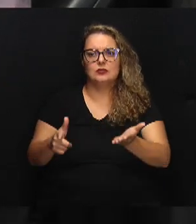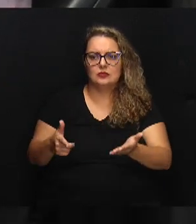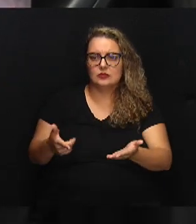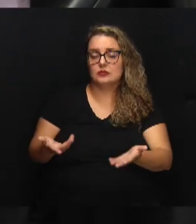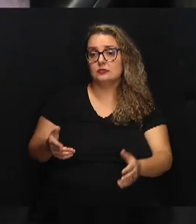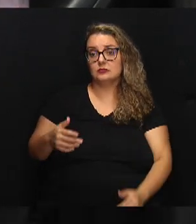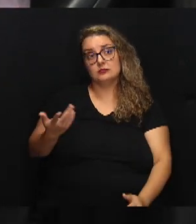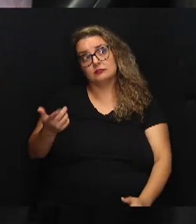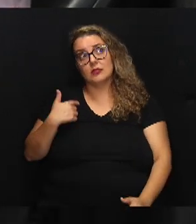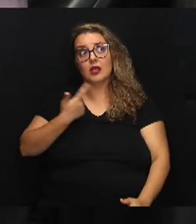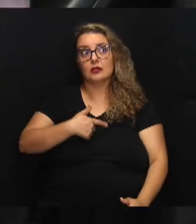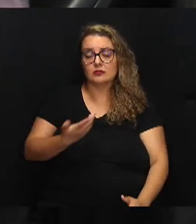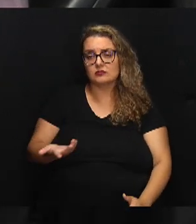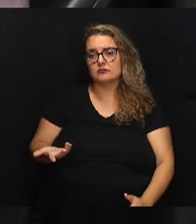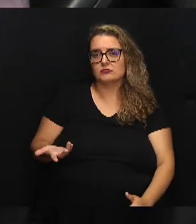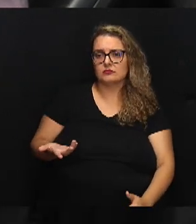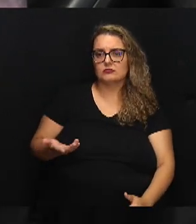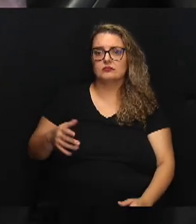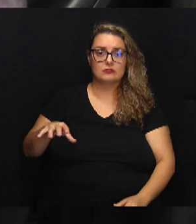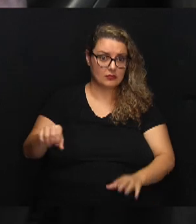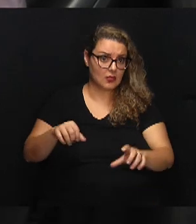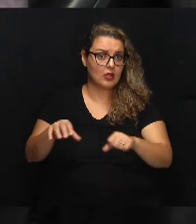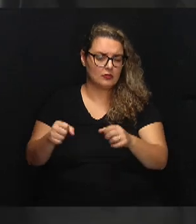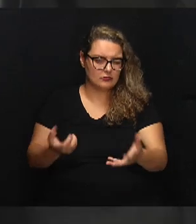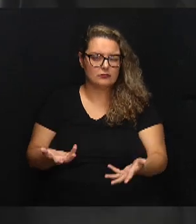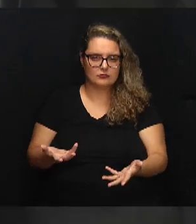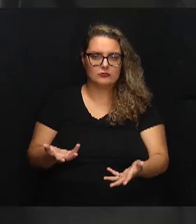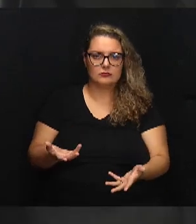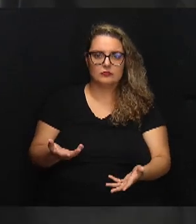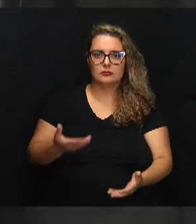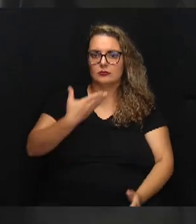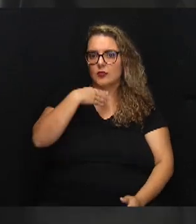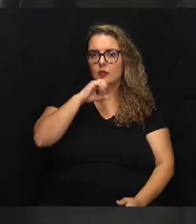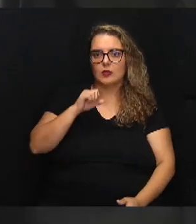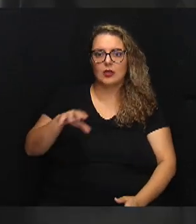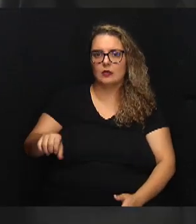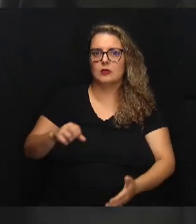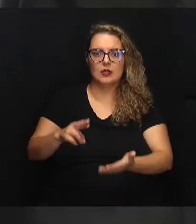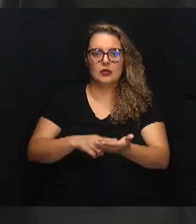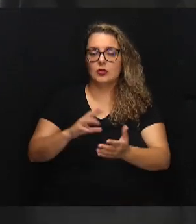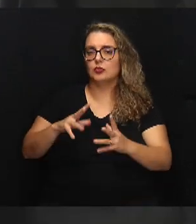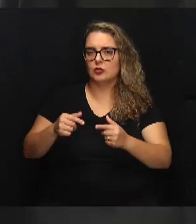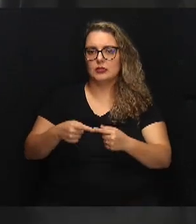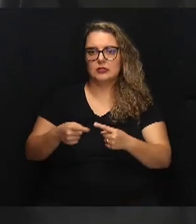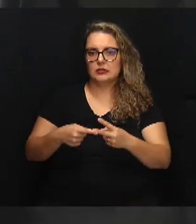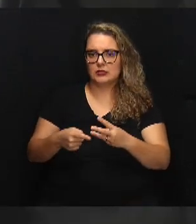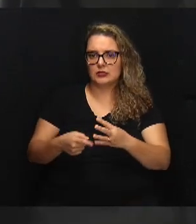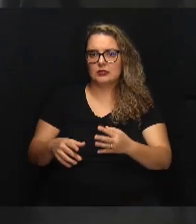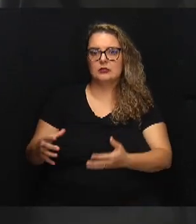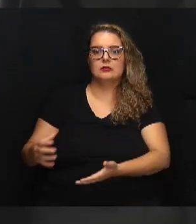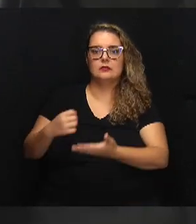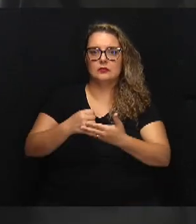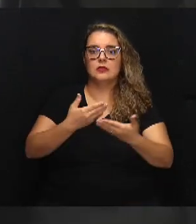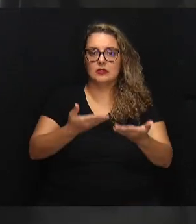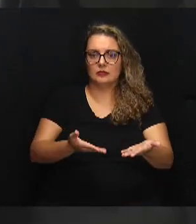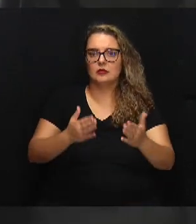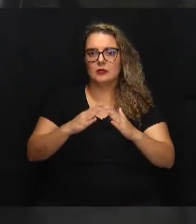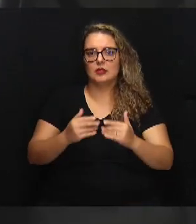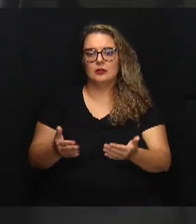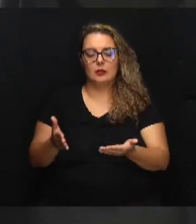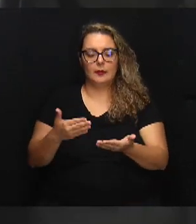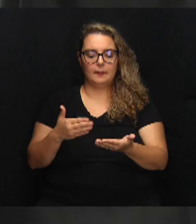gente meio que pegava isso, né? Meu pai pegava a revista toda semana lá e trazia para casa. Então a